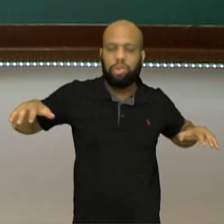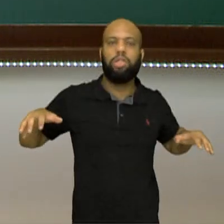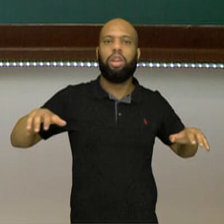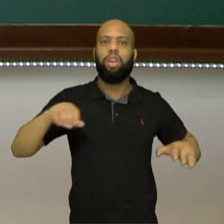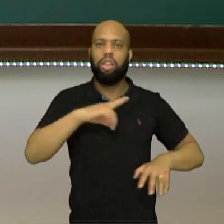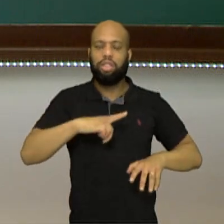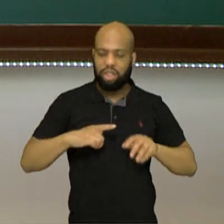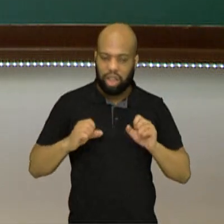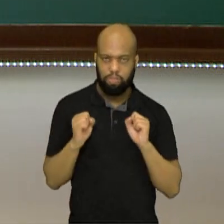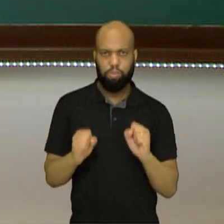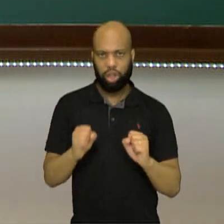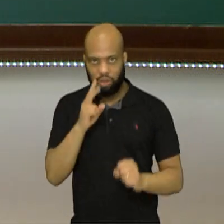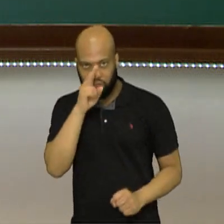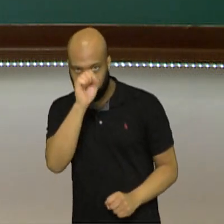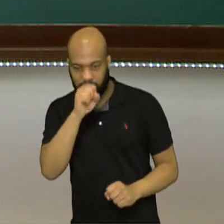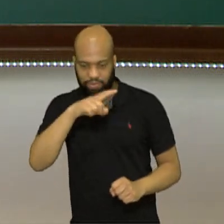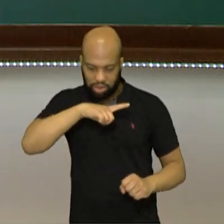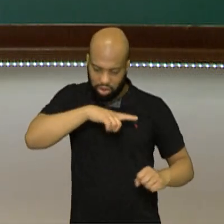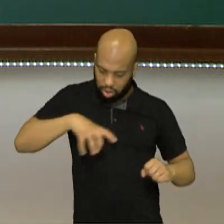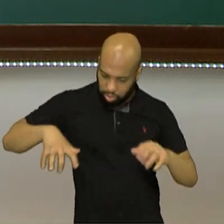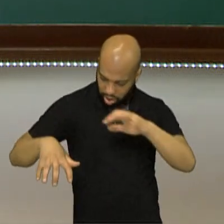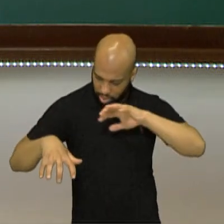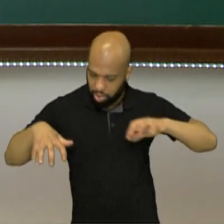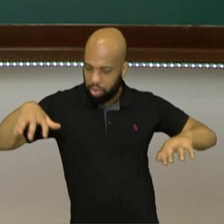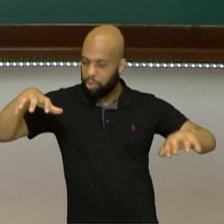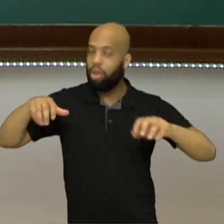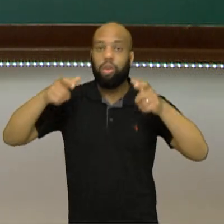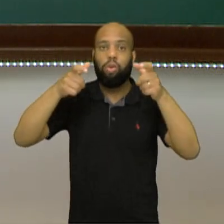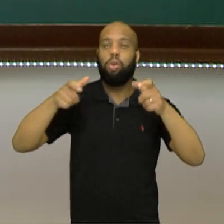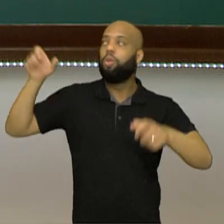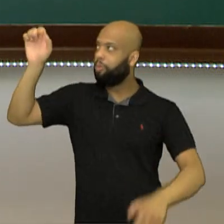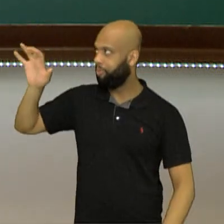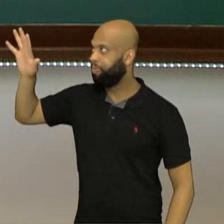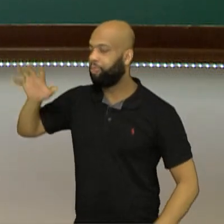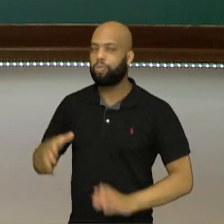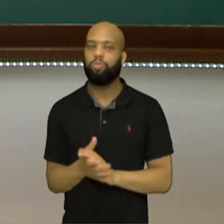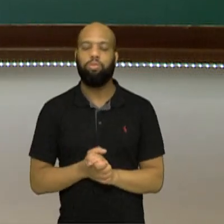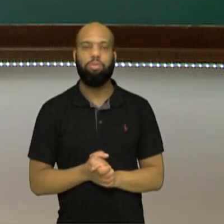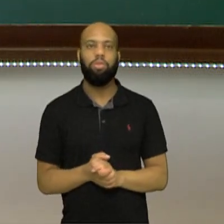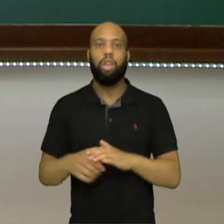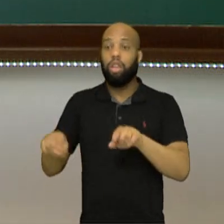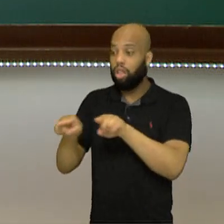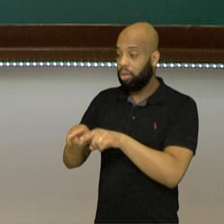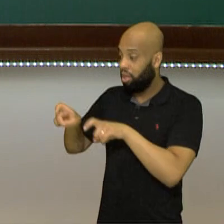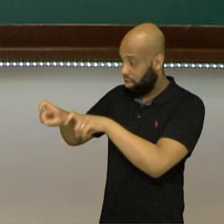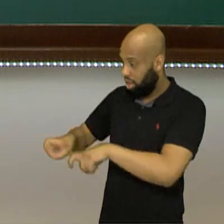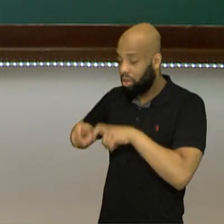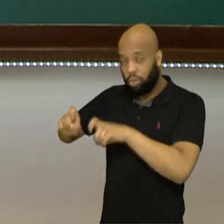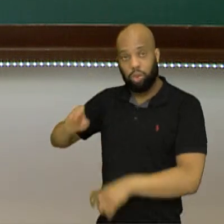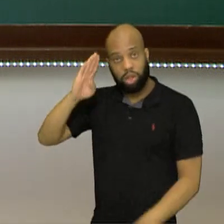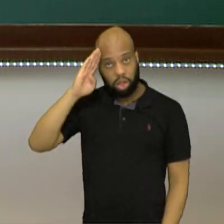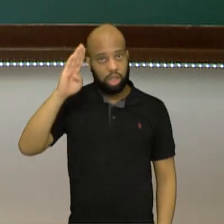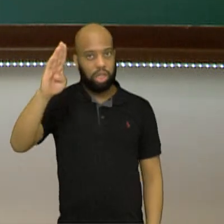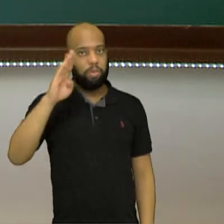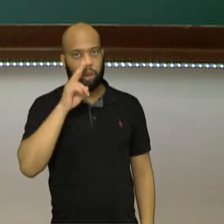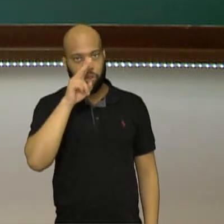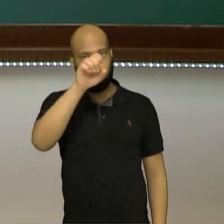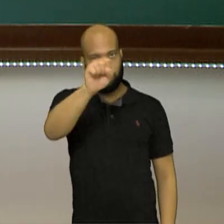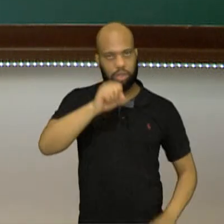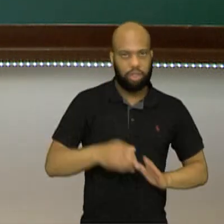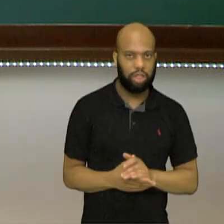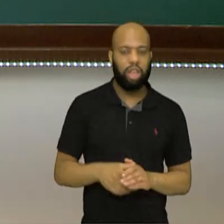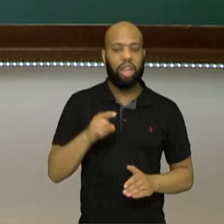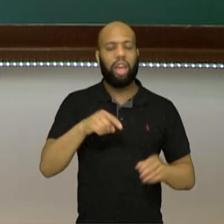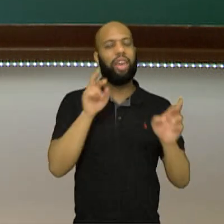descentralização do poder na Europa. Olha que interessante, né, pessoal? E a agricultura, né, vai ser o principal poder, a